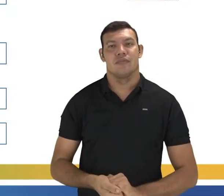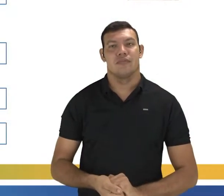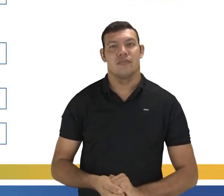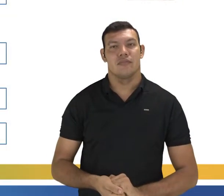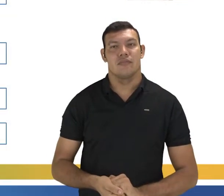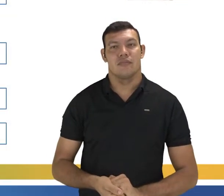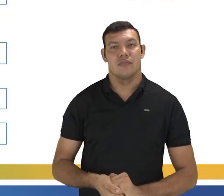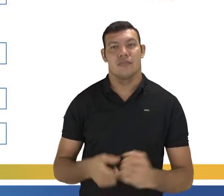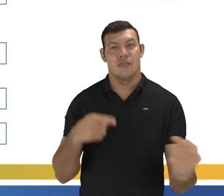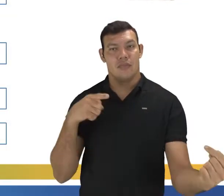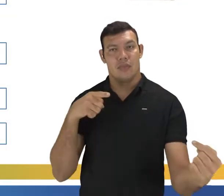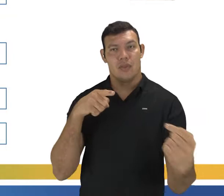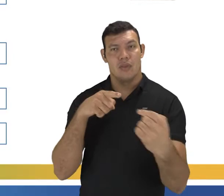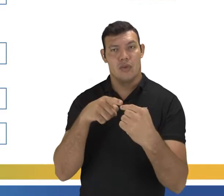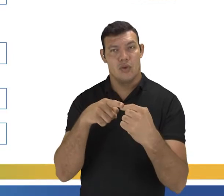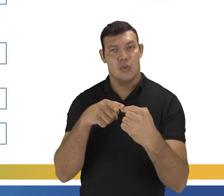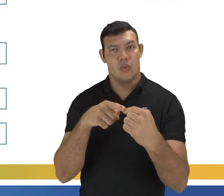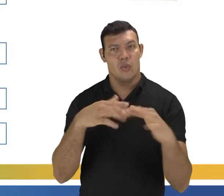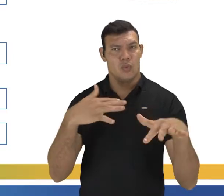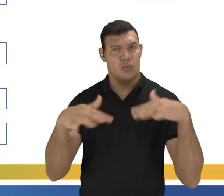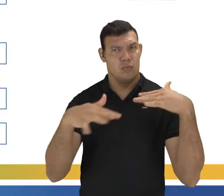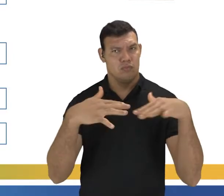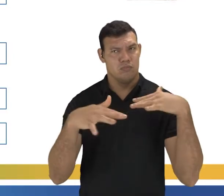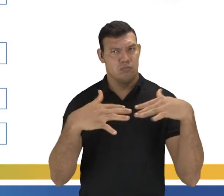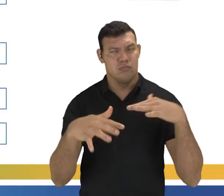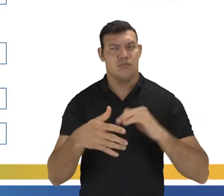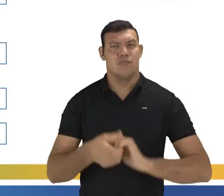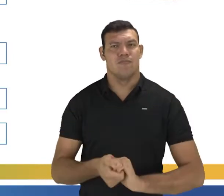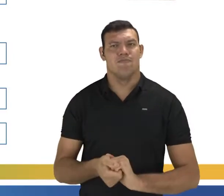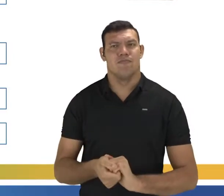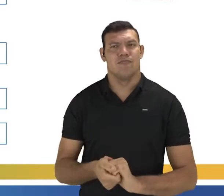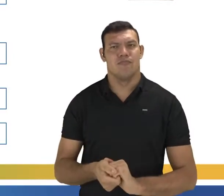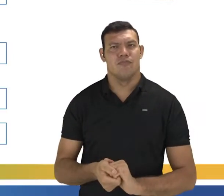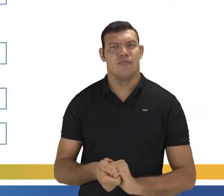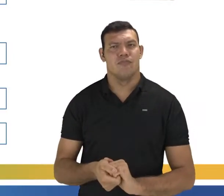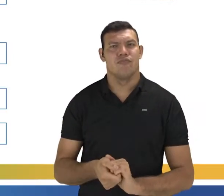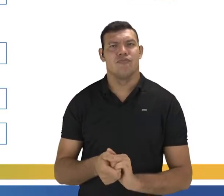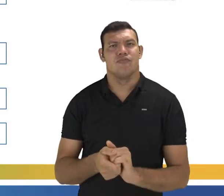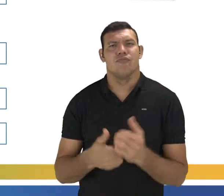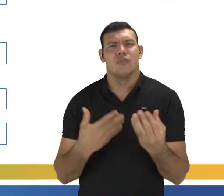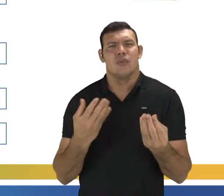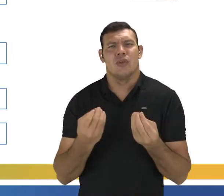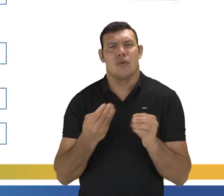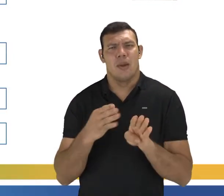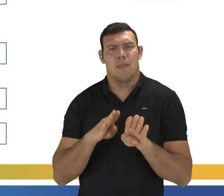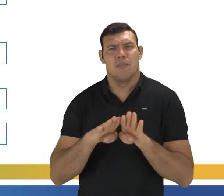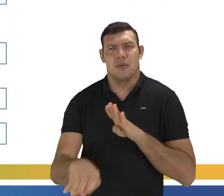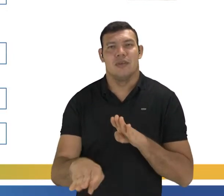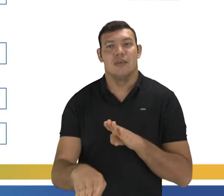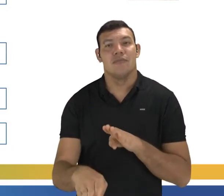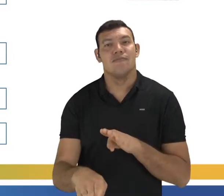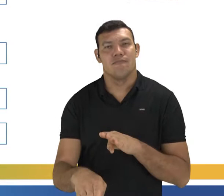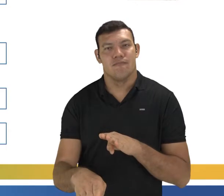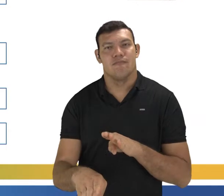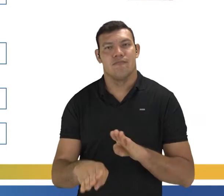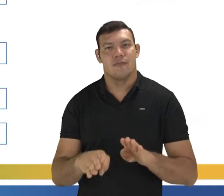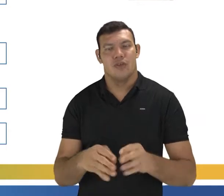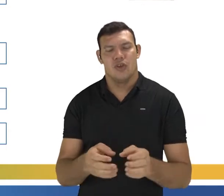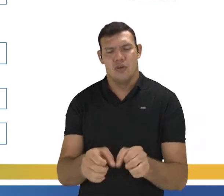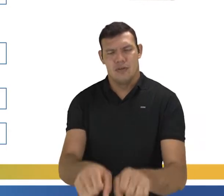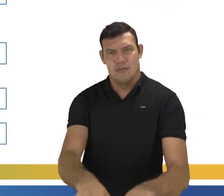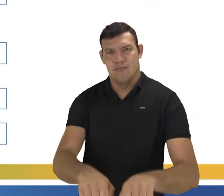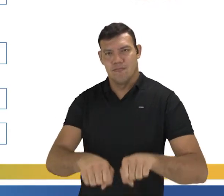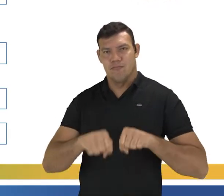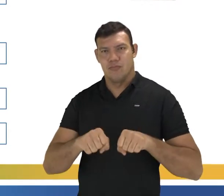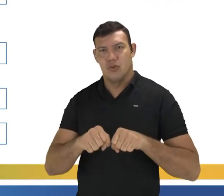com relação ao movimento violento era e era induzido não era o movimento do imposto ao objeto tá como